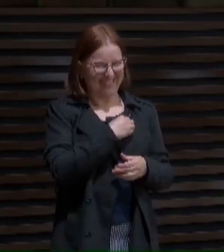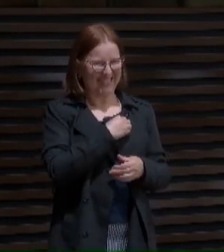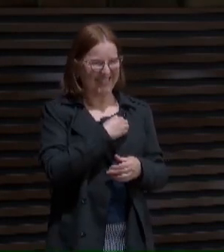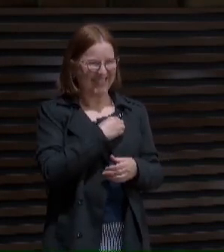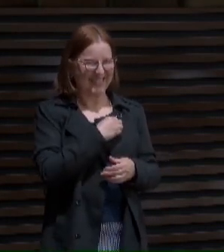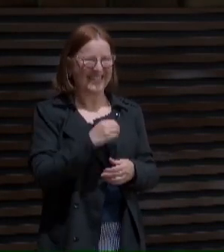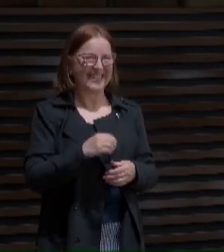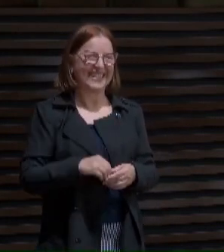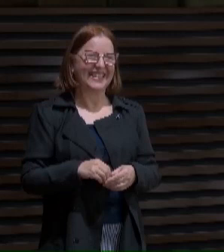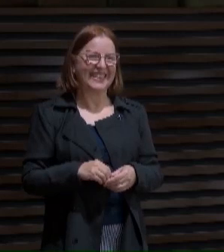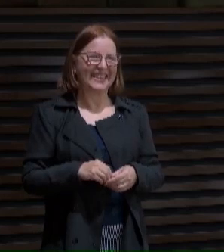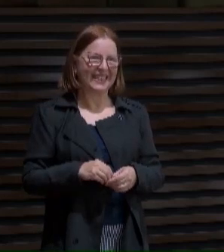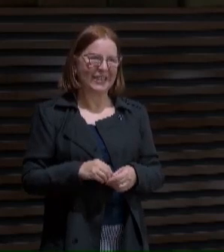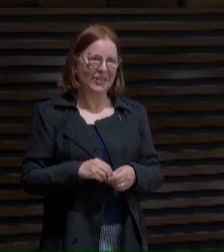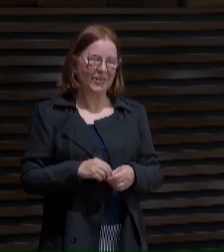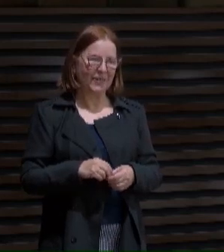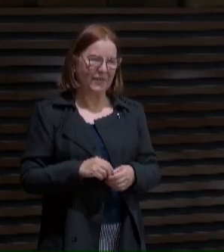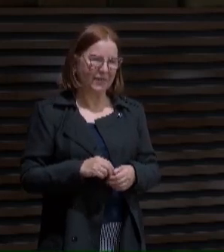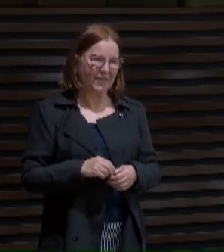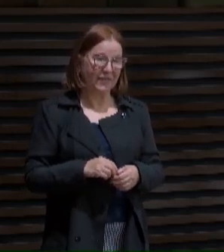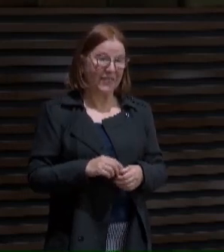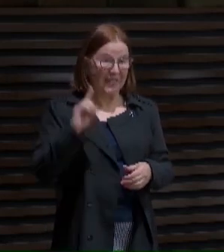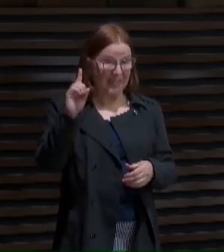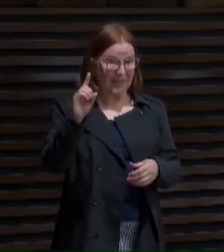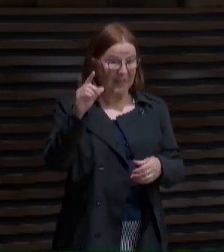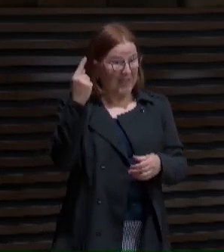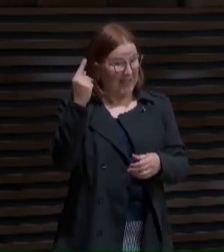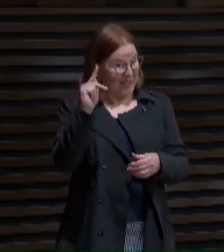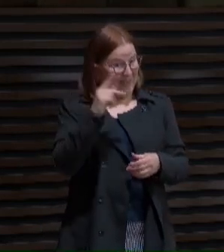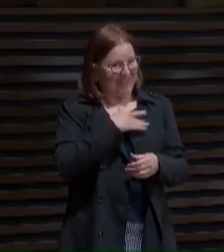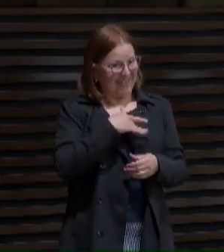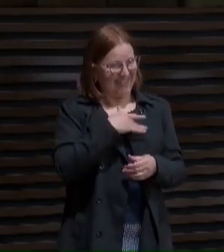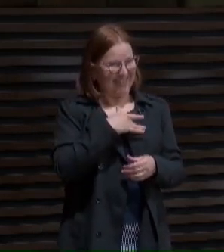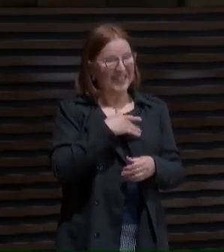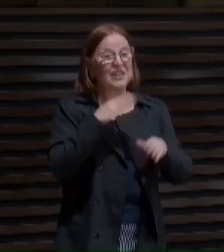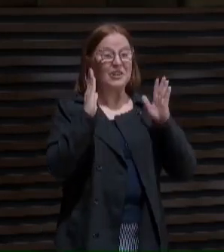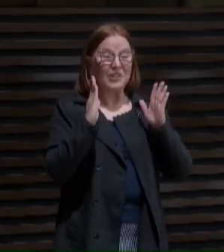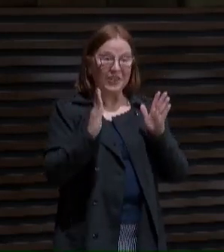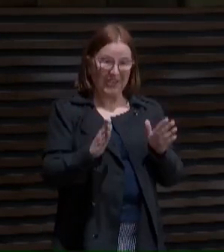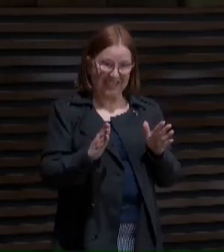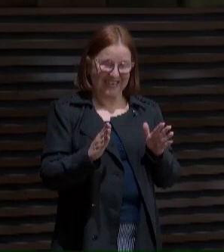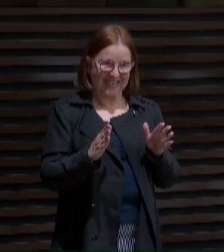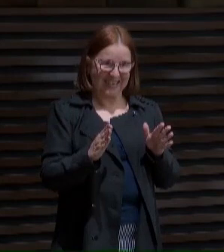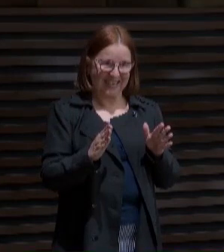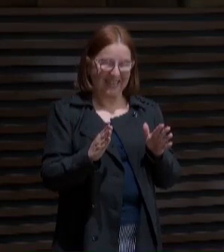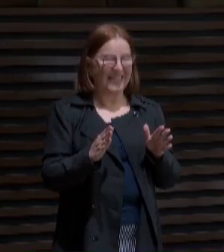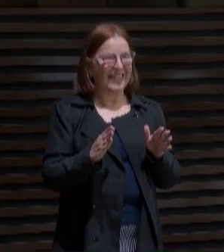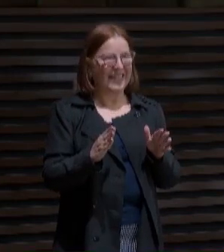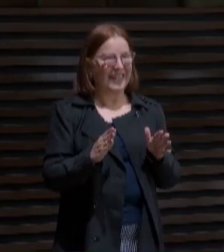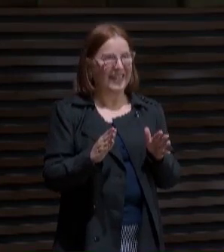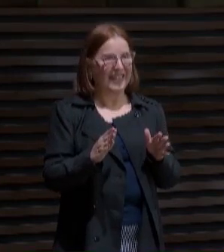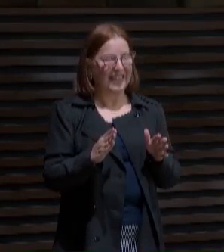pelo pecado mortal. Deus, na sua misericórdia, providenciou um remédio para esse